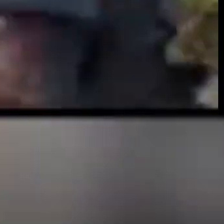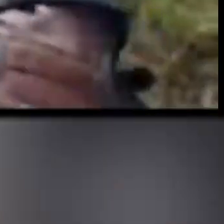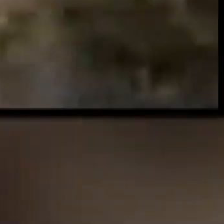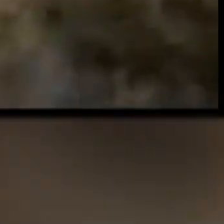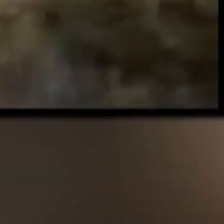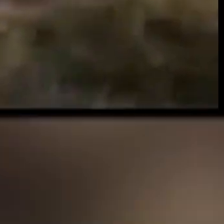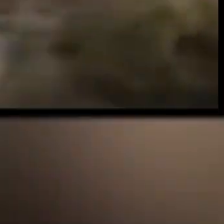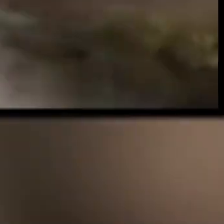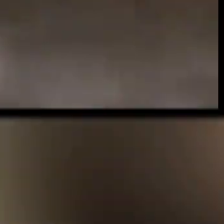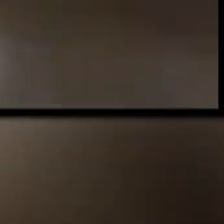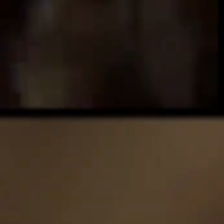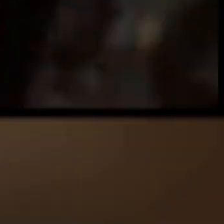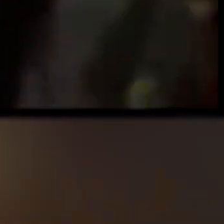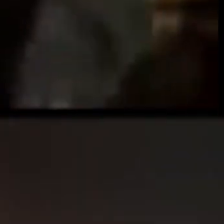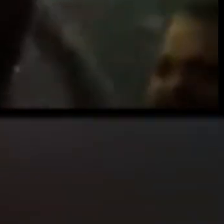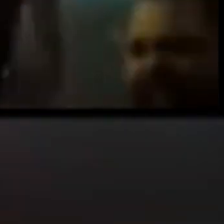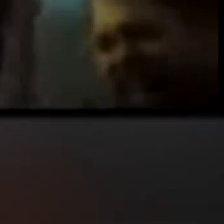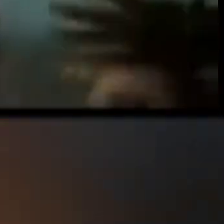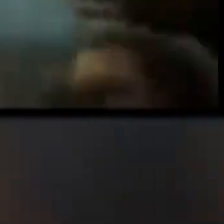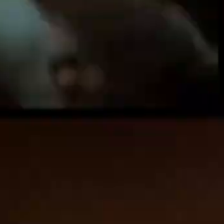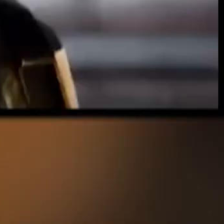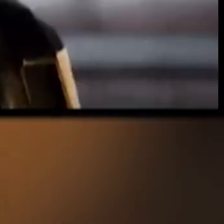One last time.